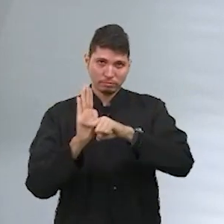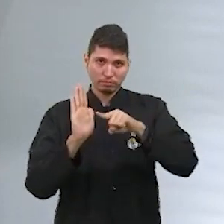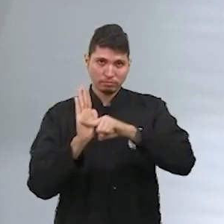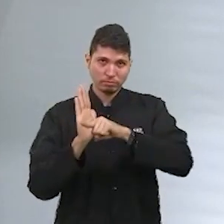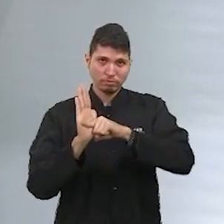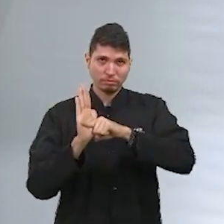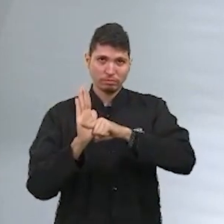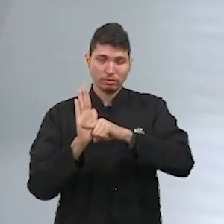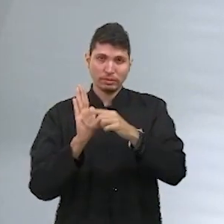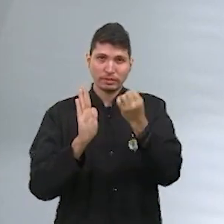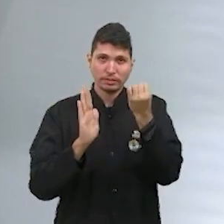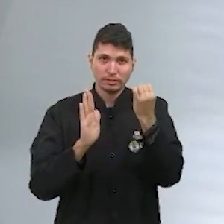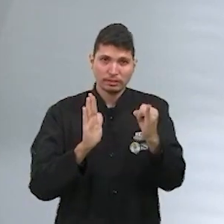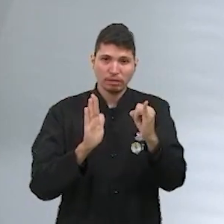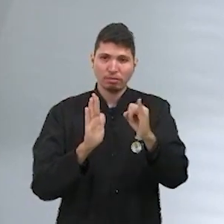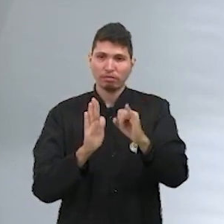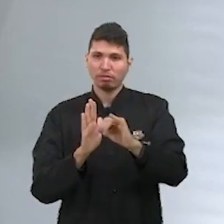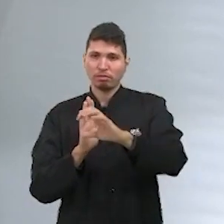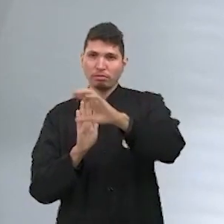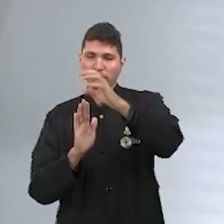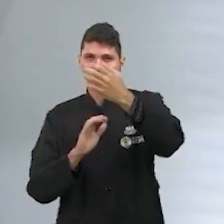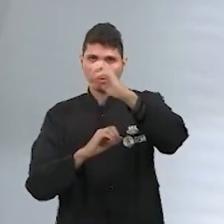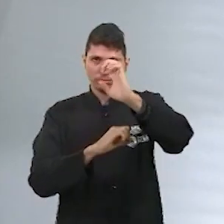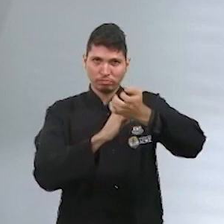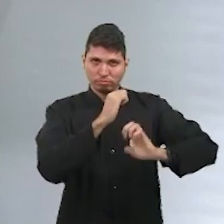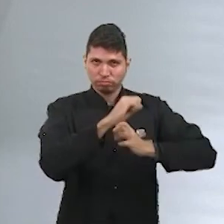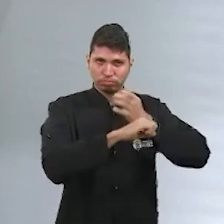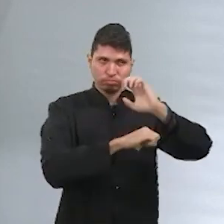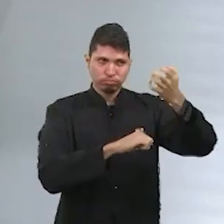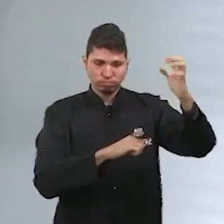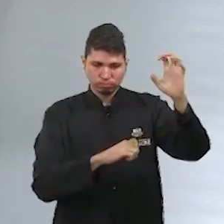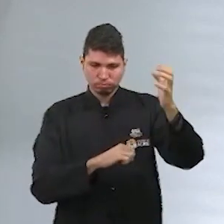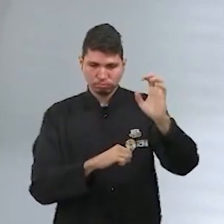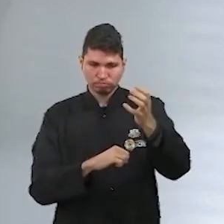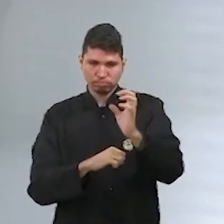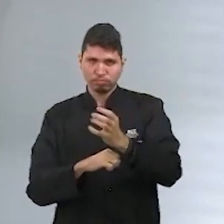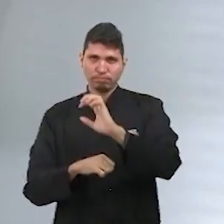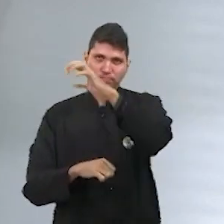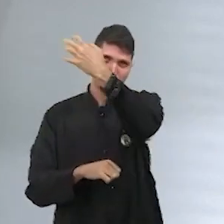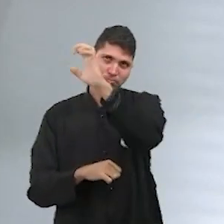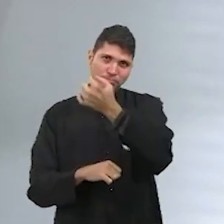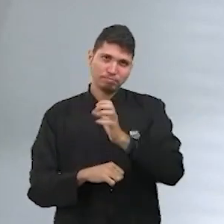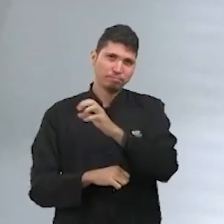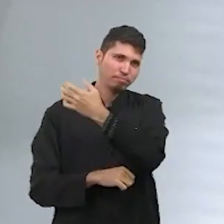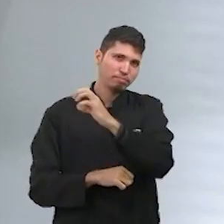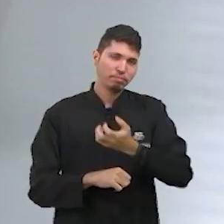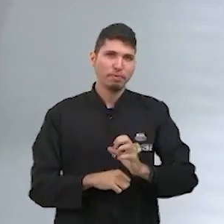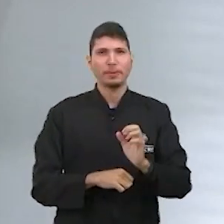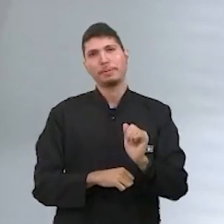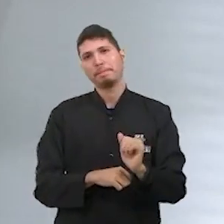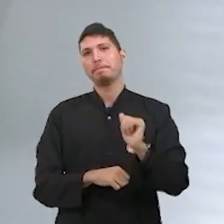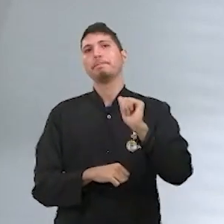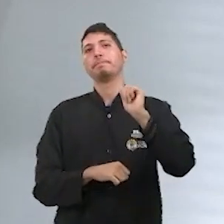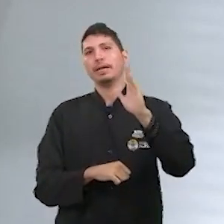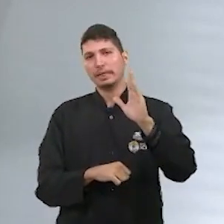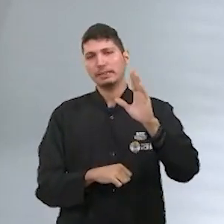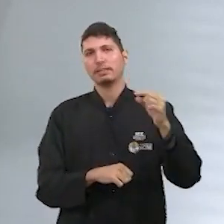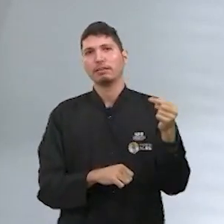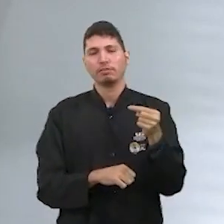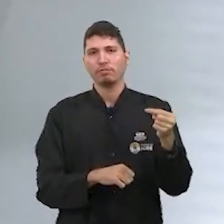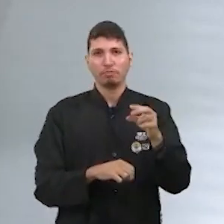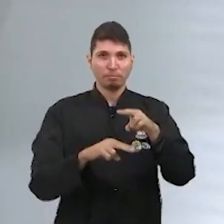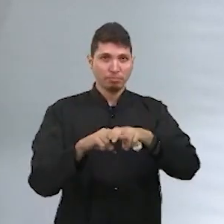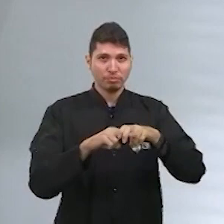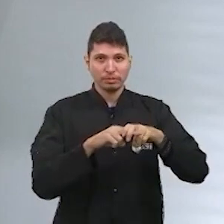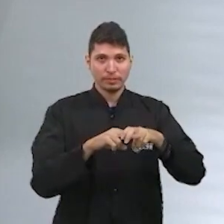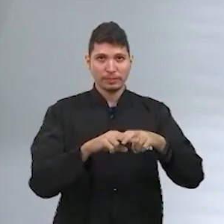alguém está recebendo carga negativa, concordam comigo que ele está ficando cada vez mais negativo? Então, é por isso que o